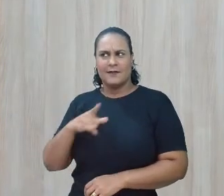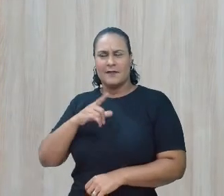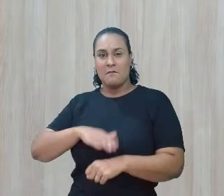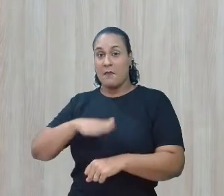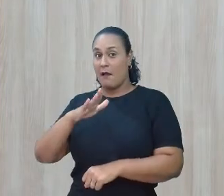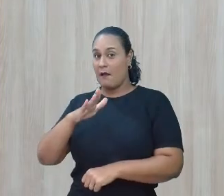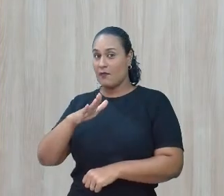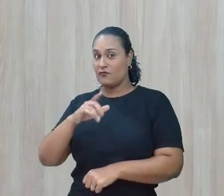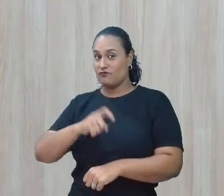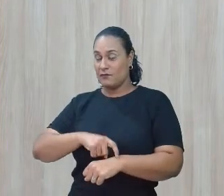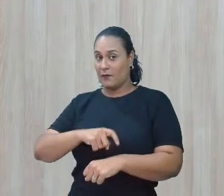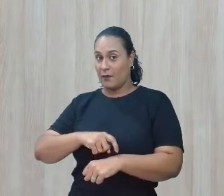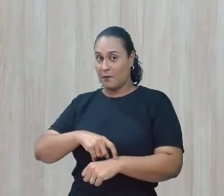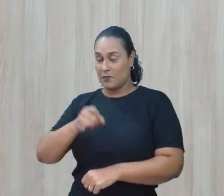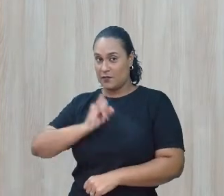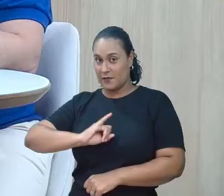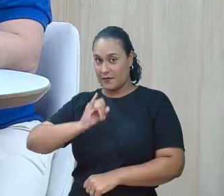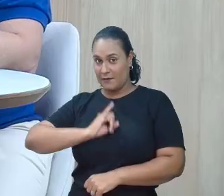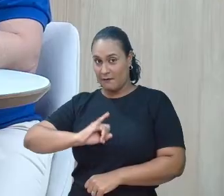de intervalo?